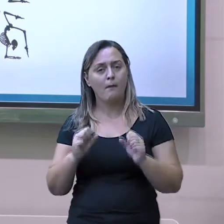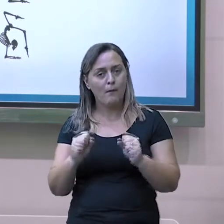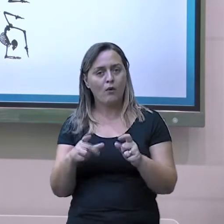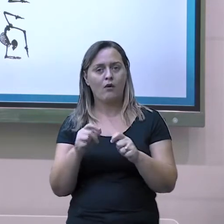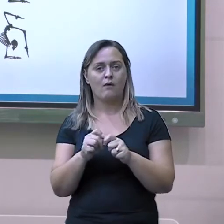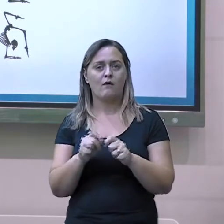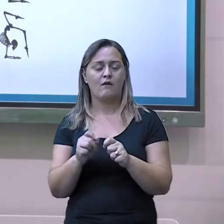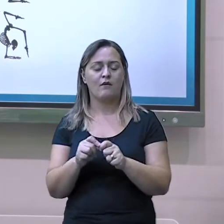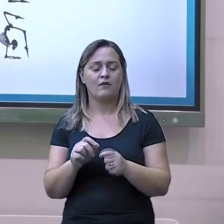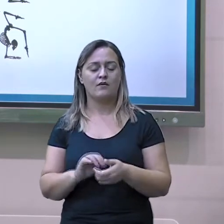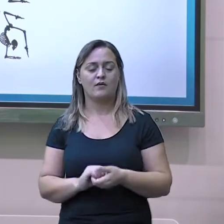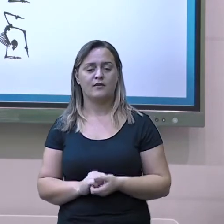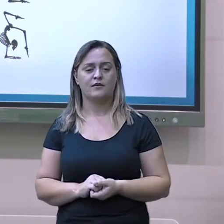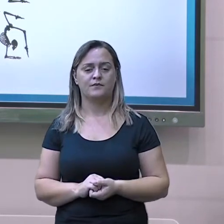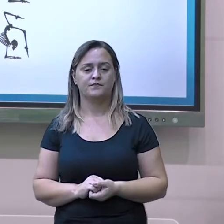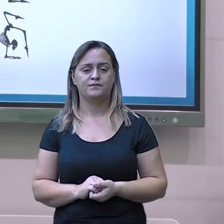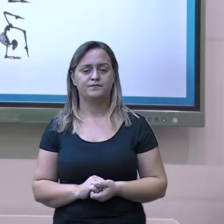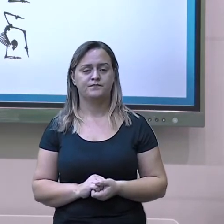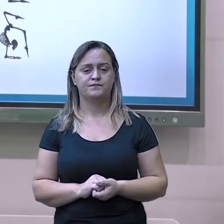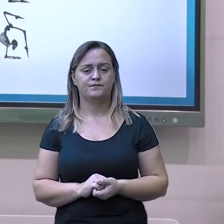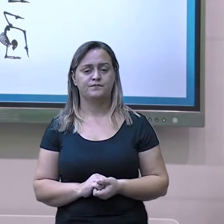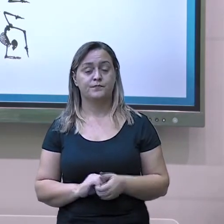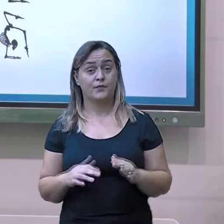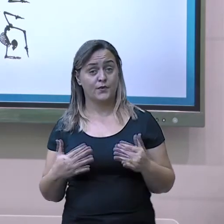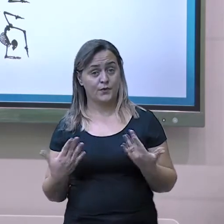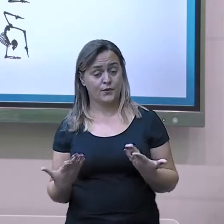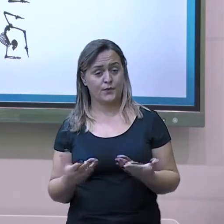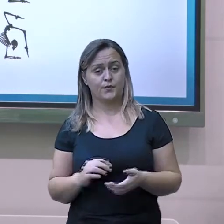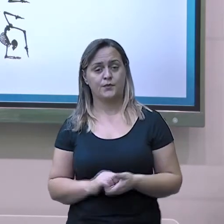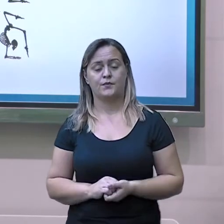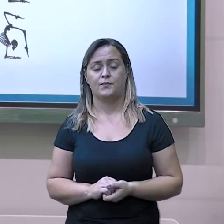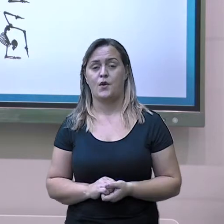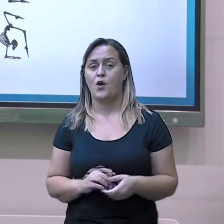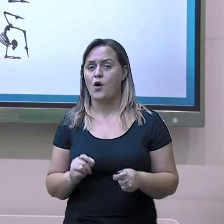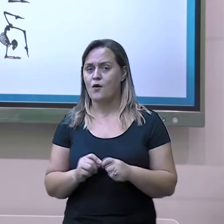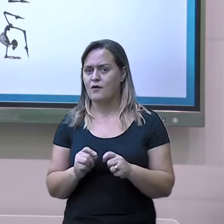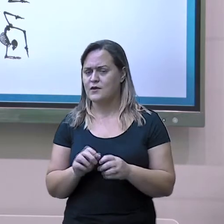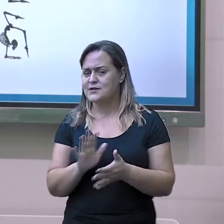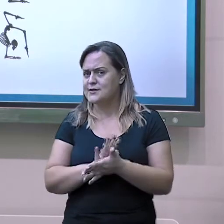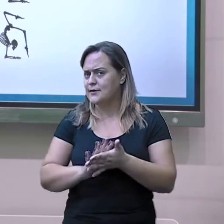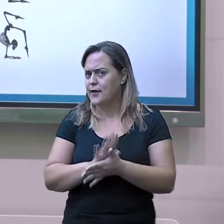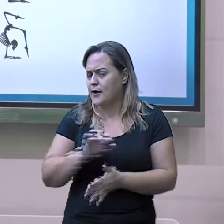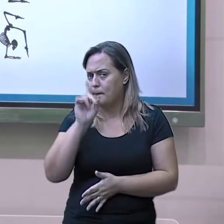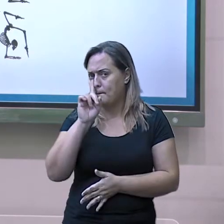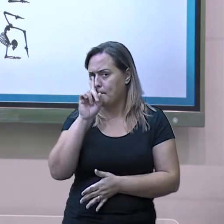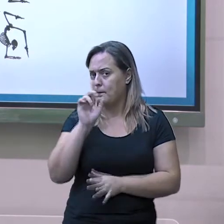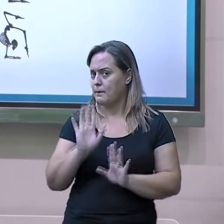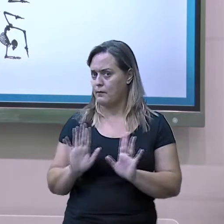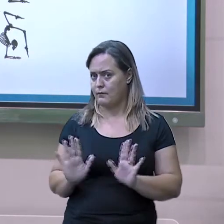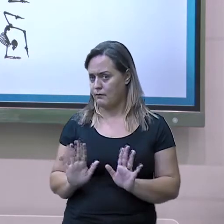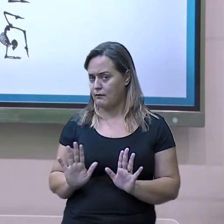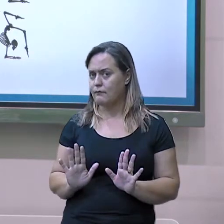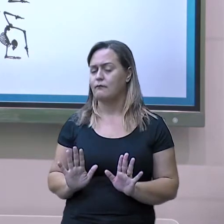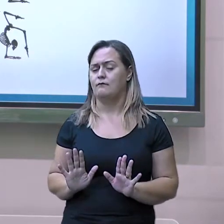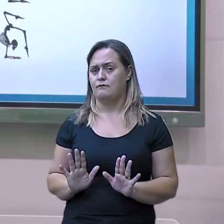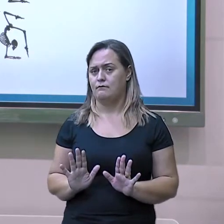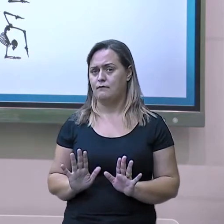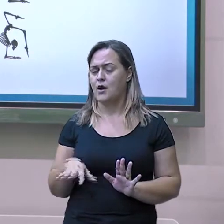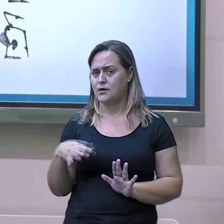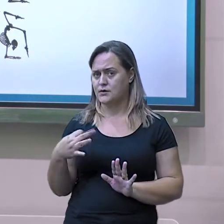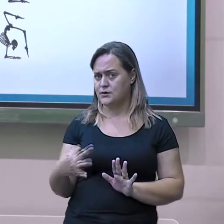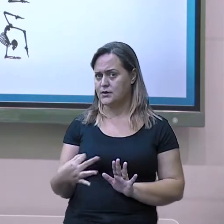de fazer. Mas olha, não vai fazer arte não, porque